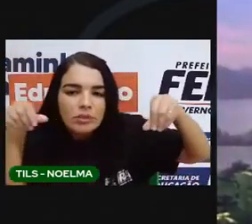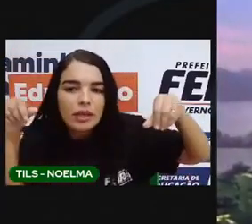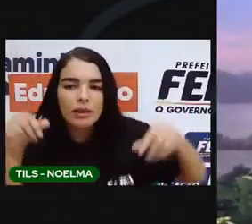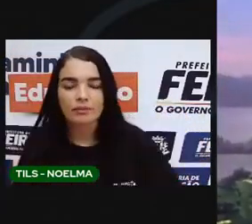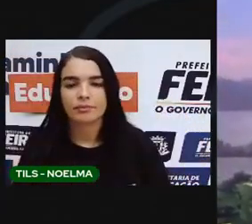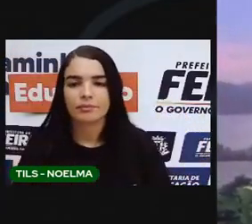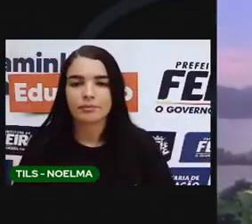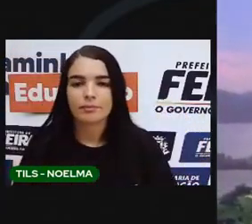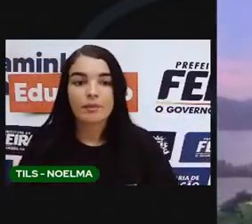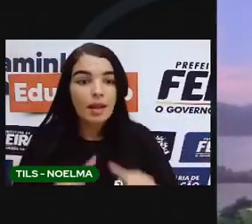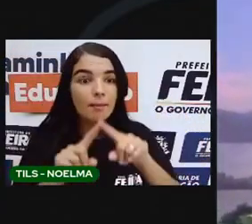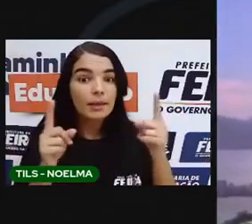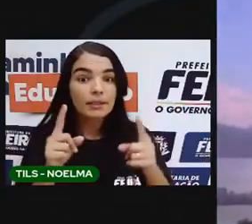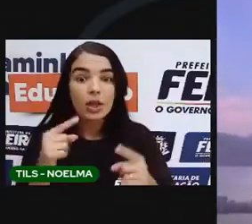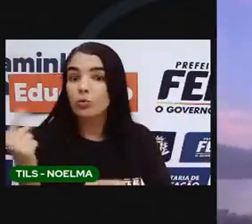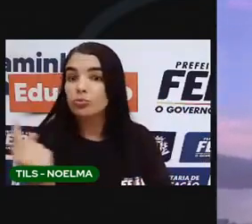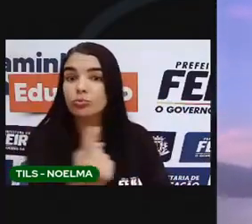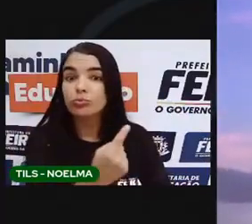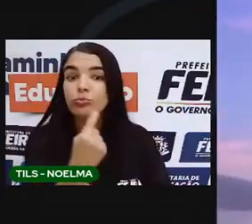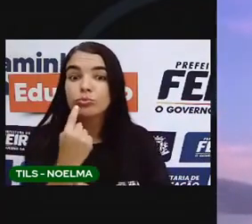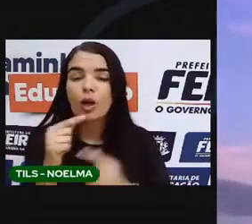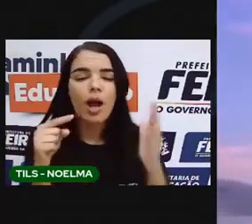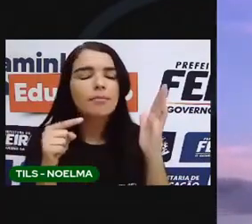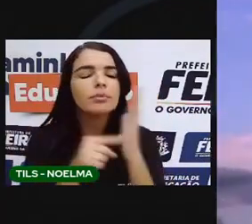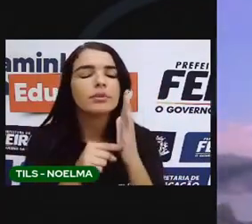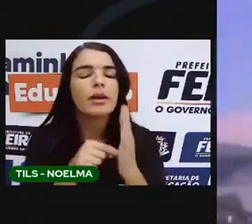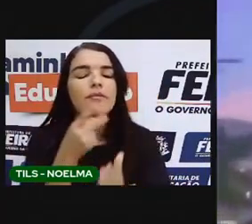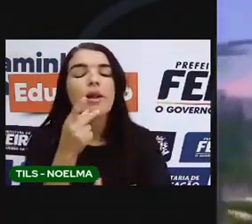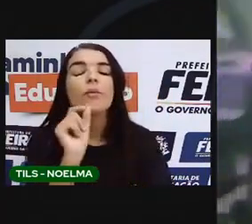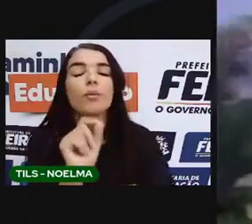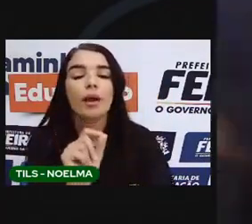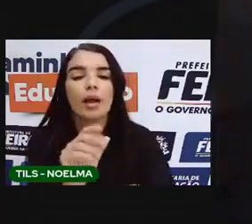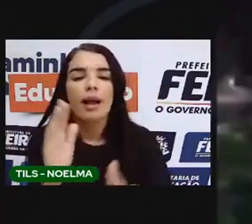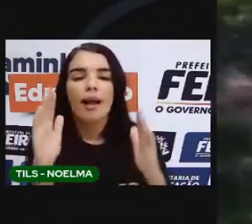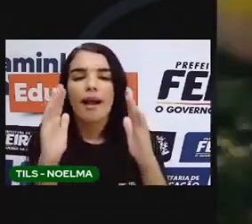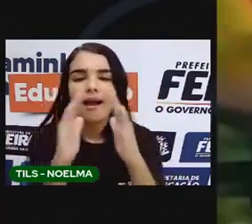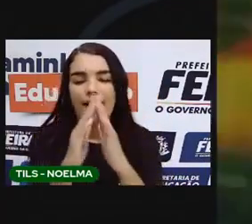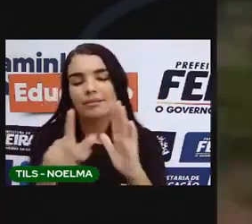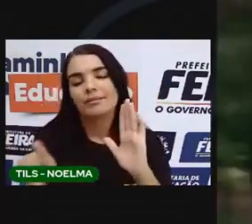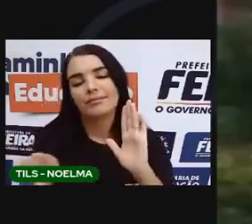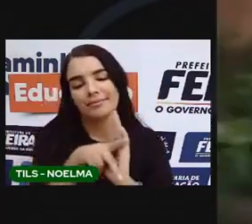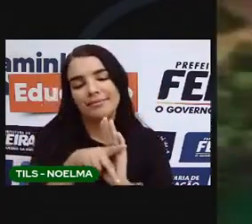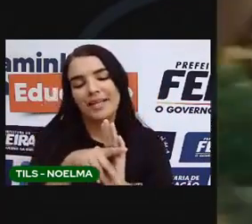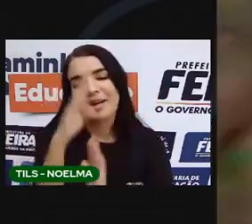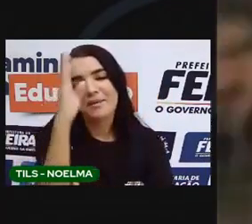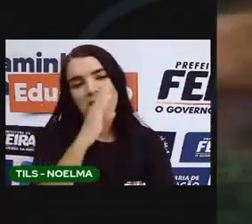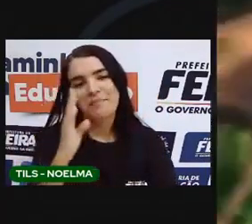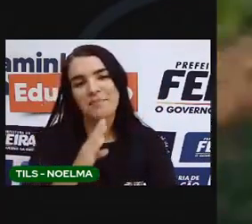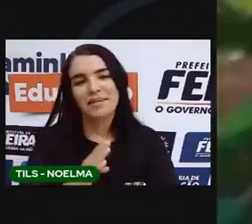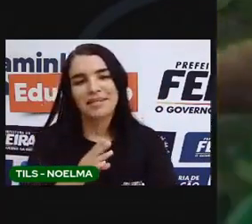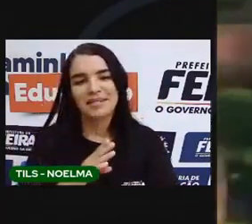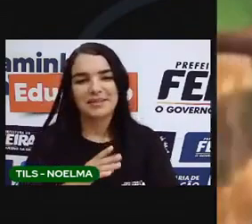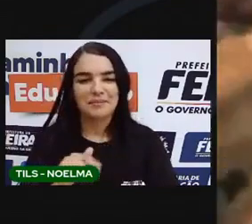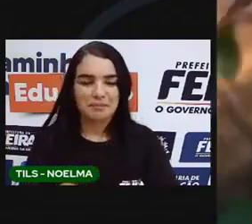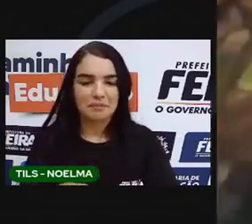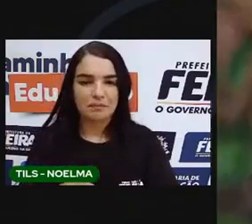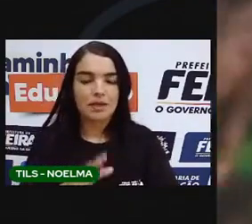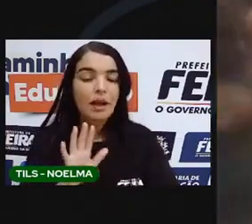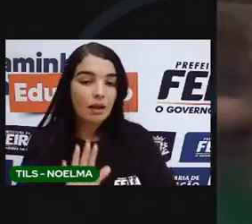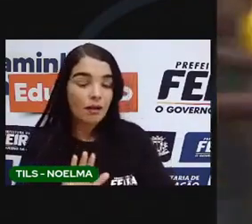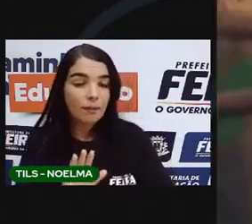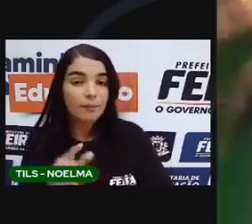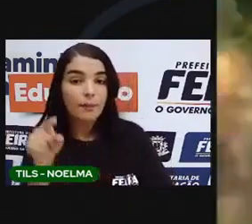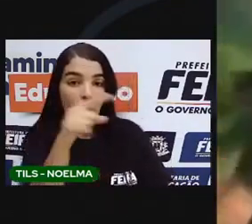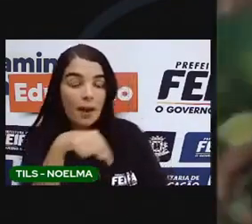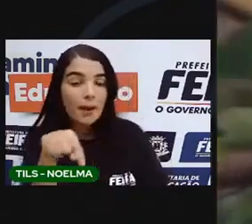Mas nosso objetivo é falar sobre a nossa casa, ou seja, os biomas brasileiros. Nós brasileiros, nós vivemos em ambientes